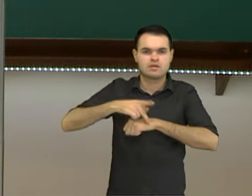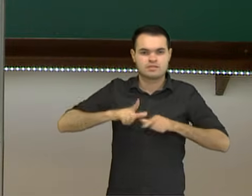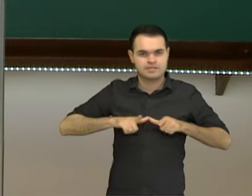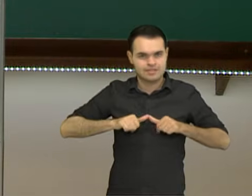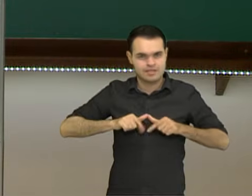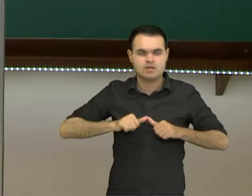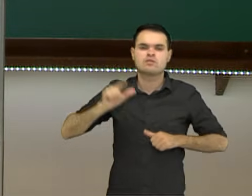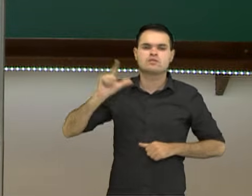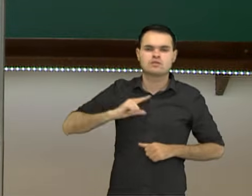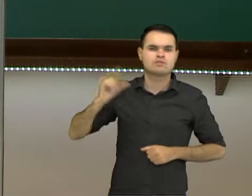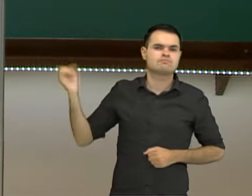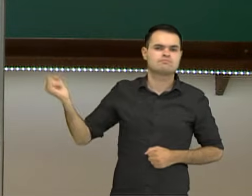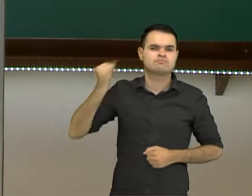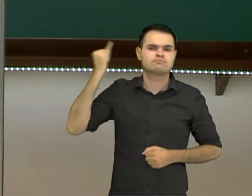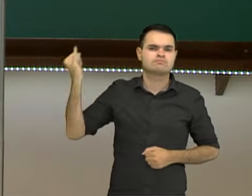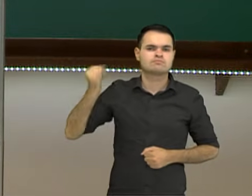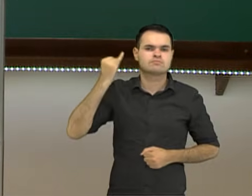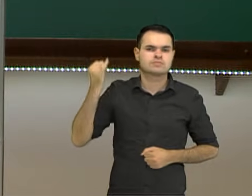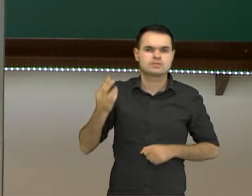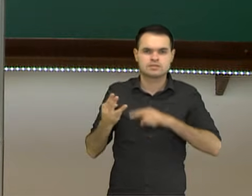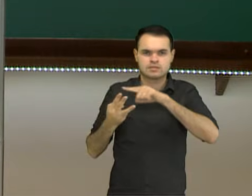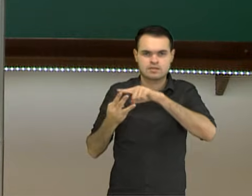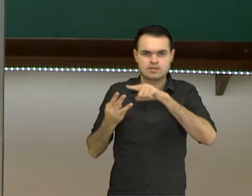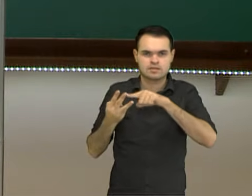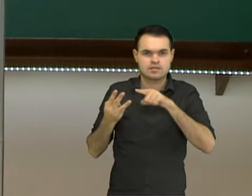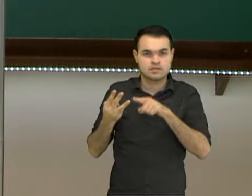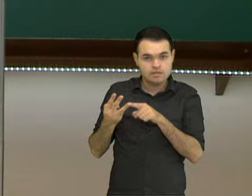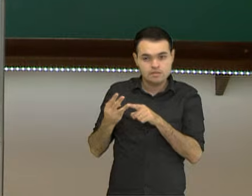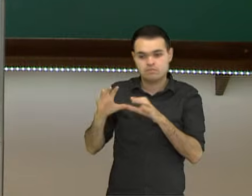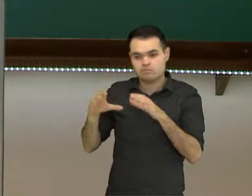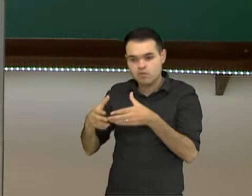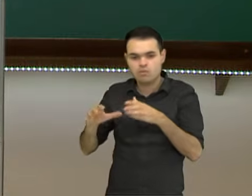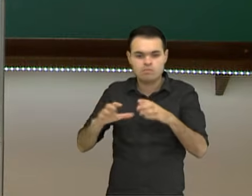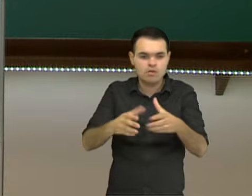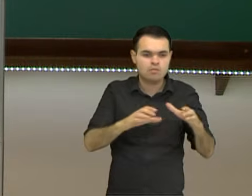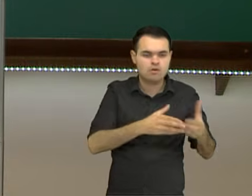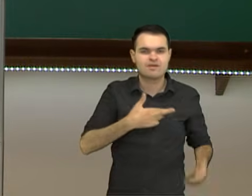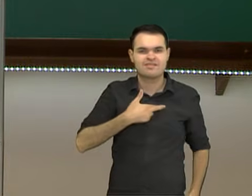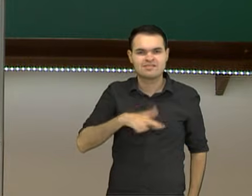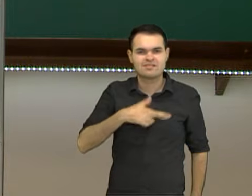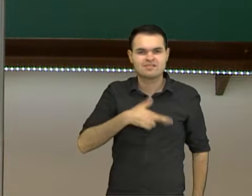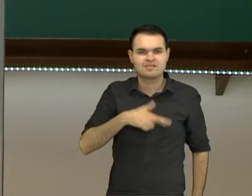importância para as 3 grandes religiões monoteístas. Além de